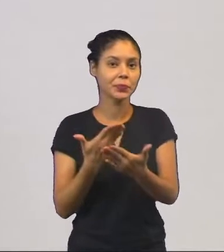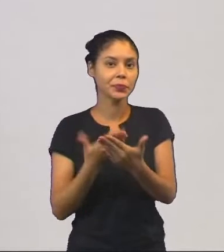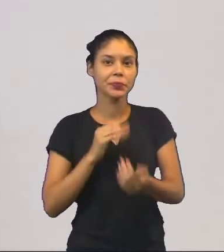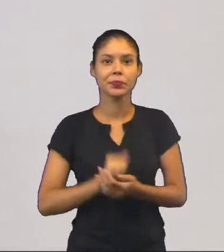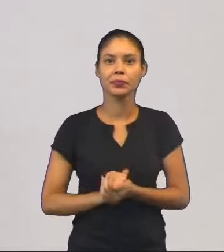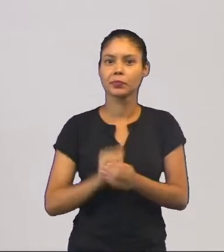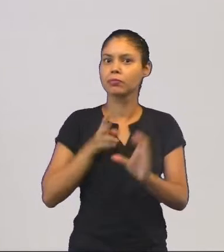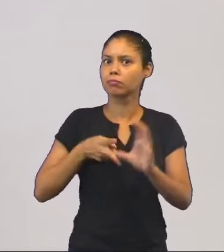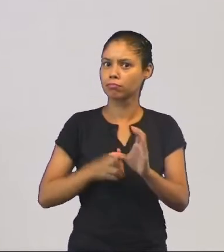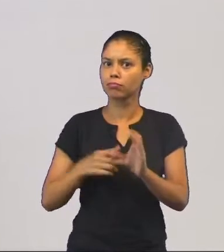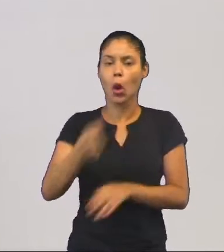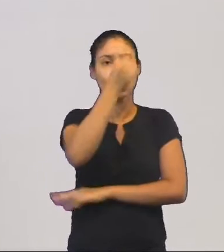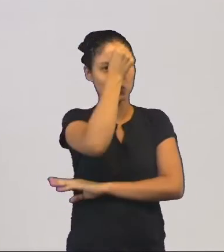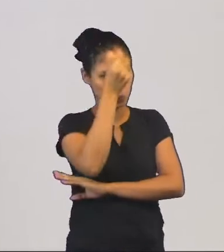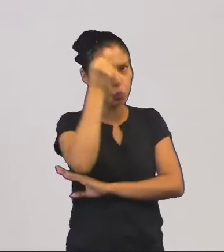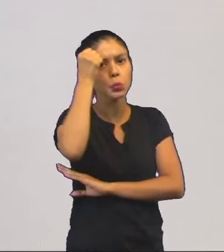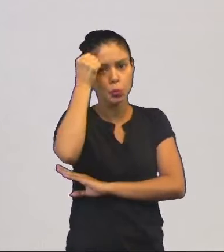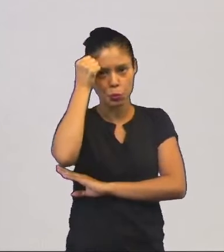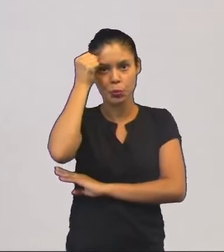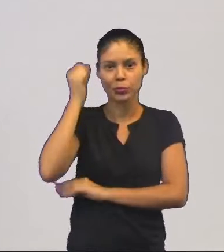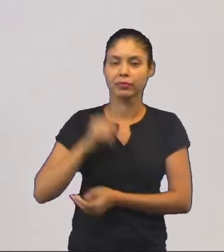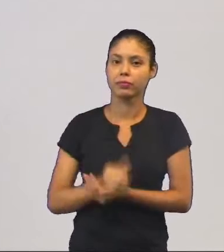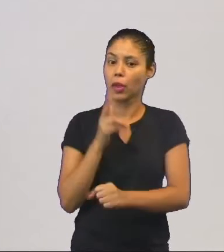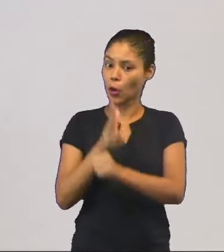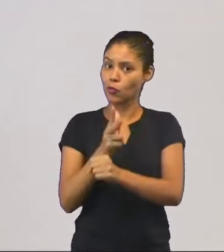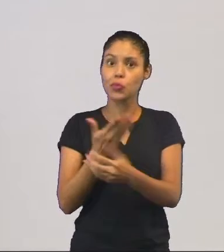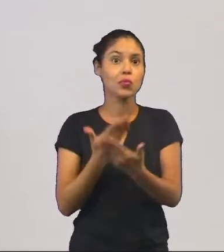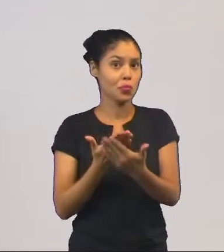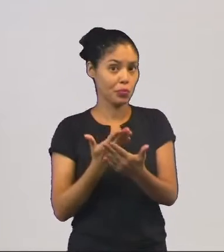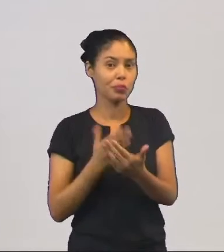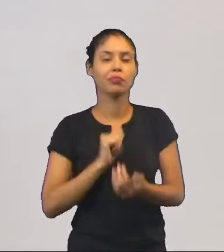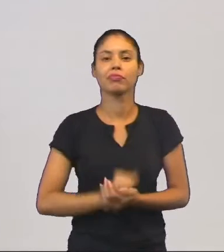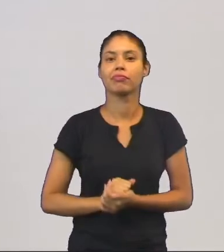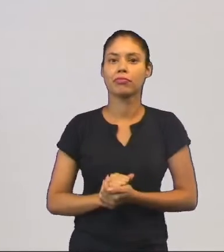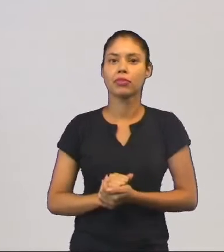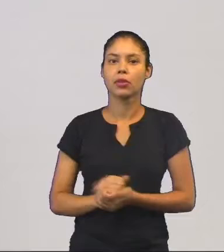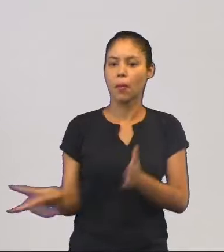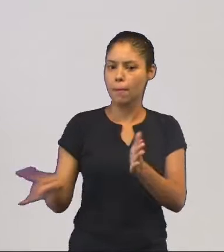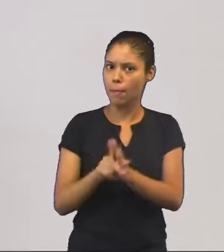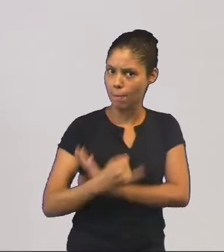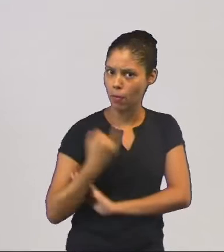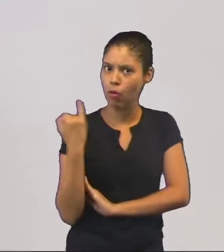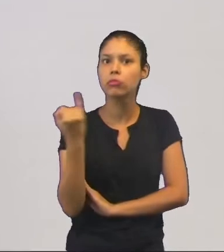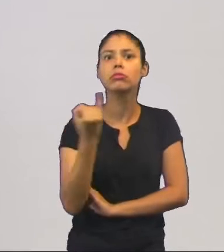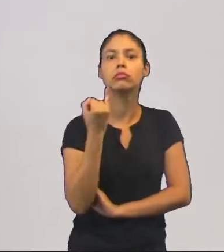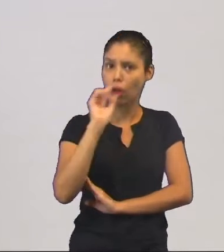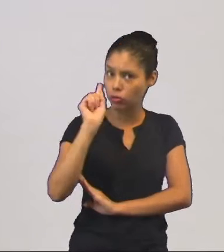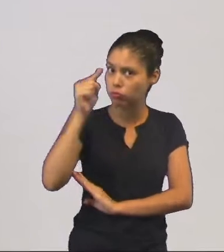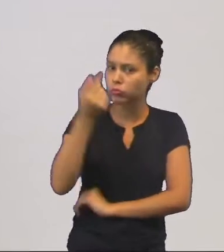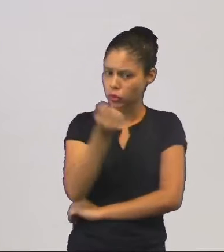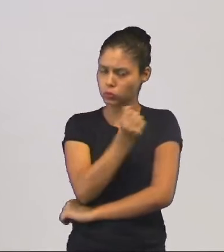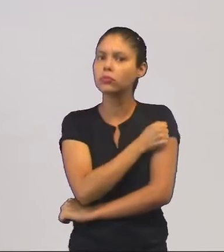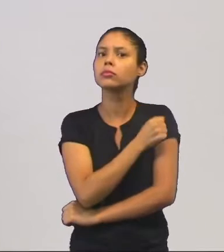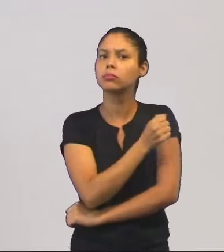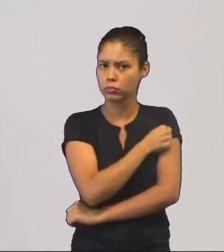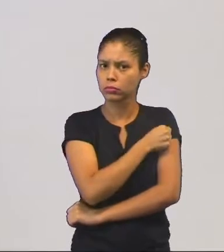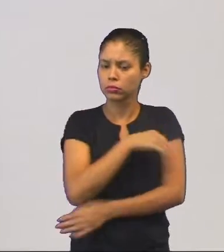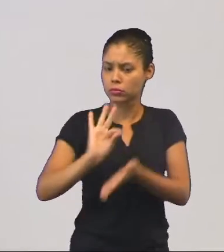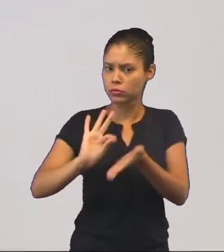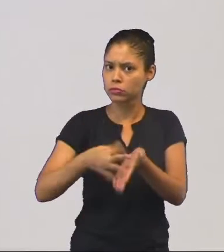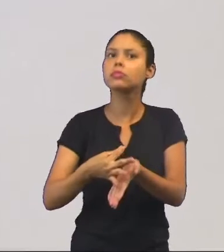componente curricular Sociologia. Esta videoaula, ela está destinada principalmente àqueles alunos que